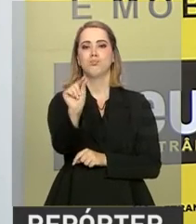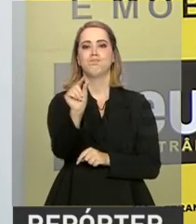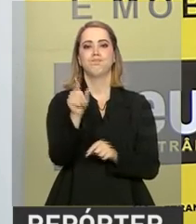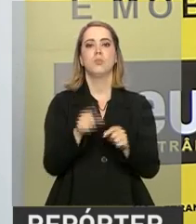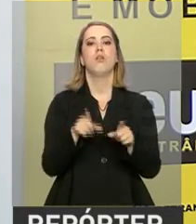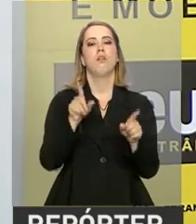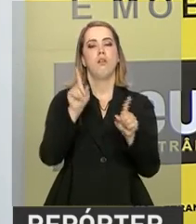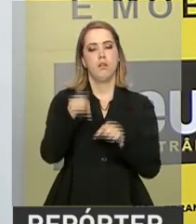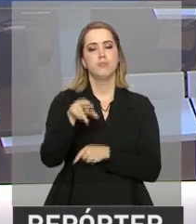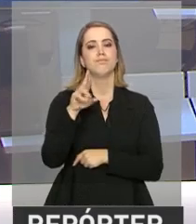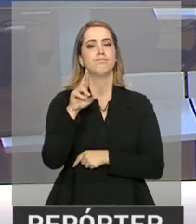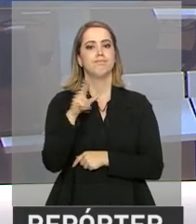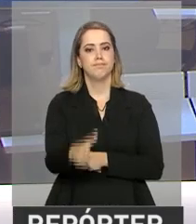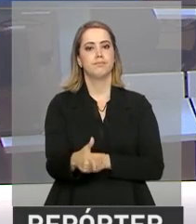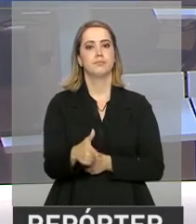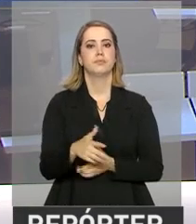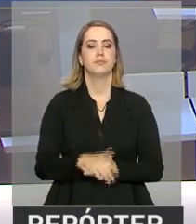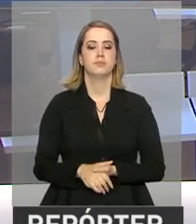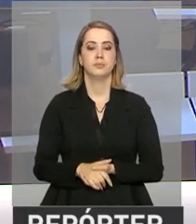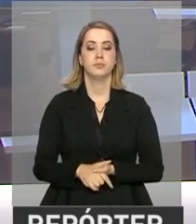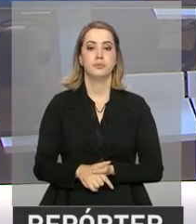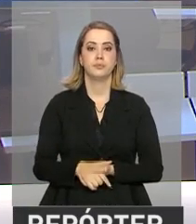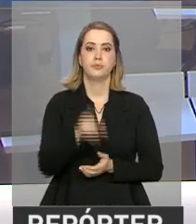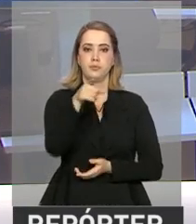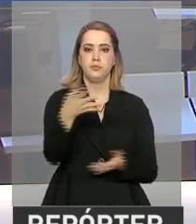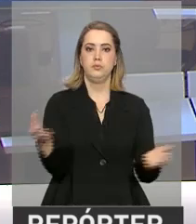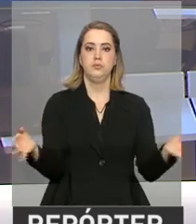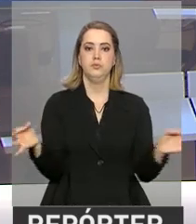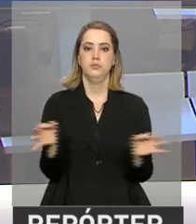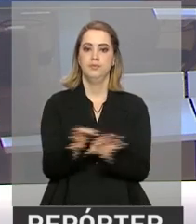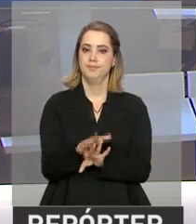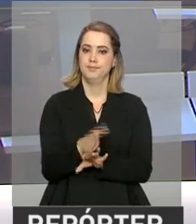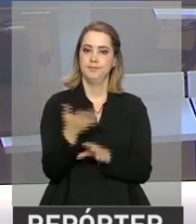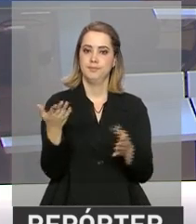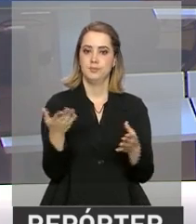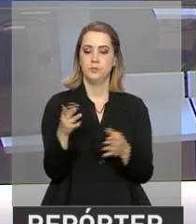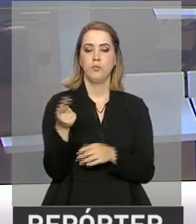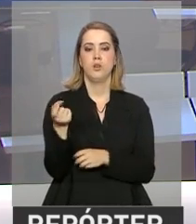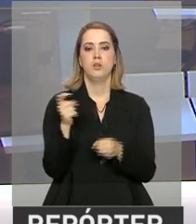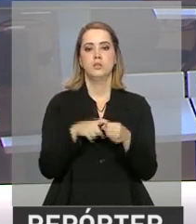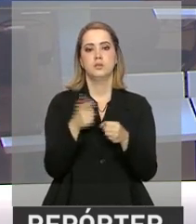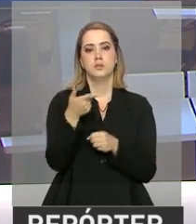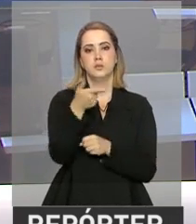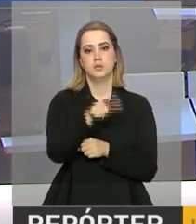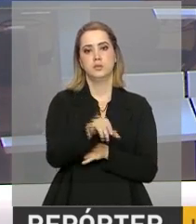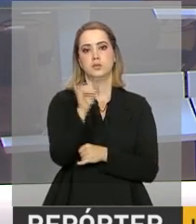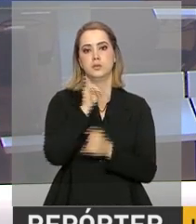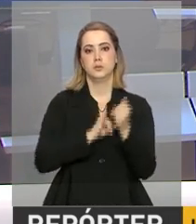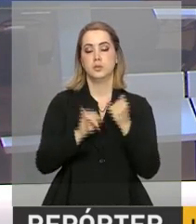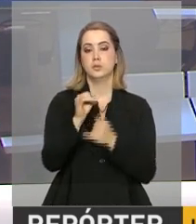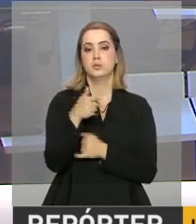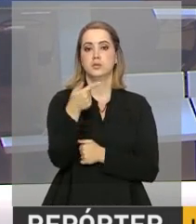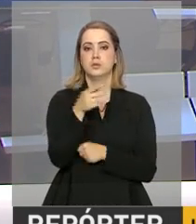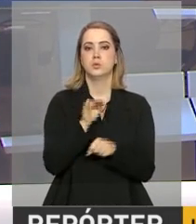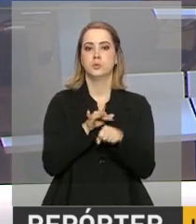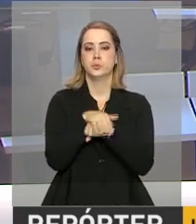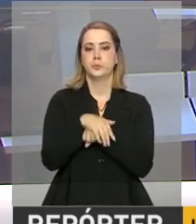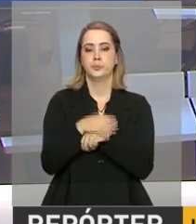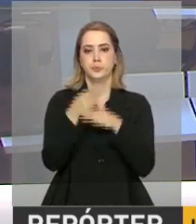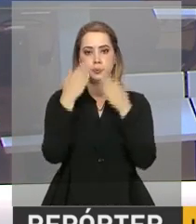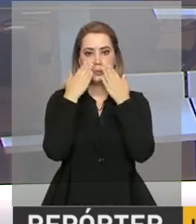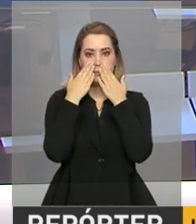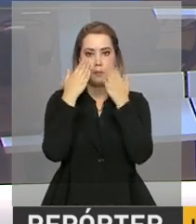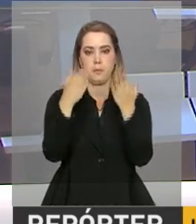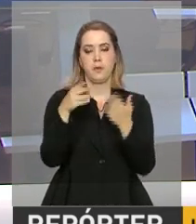diferença esta edição do repórter nbr termina aqui voltamos a qualquer momento com outras informações o às sete da noite